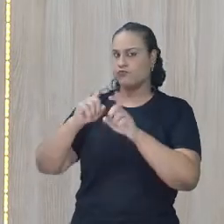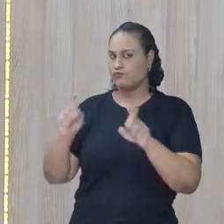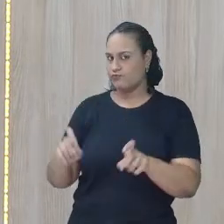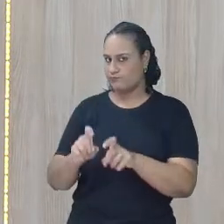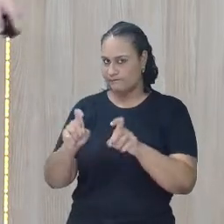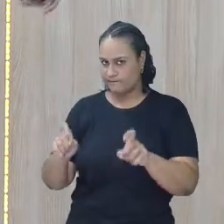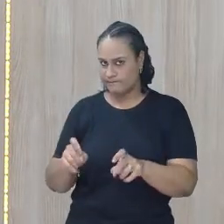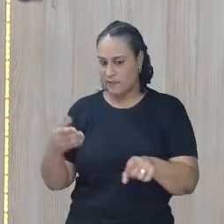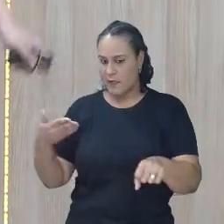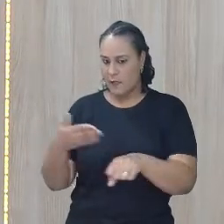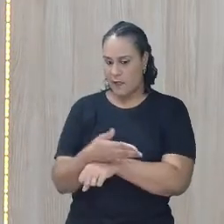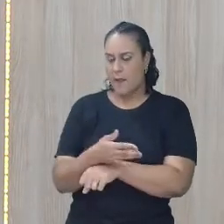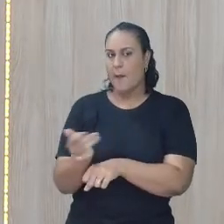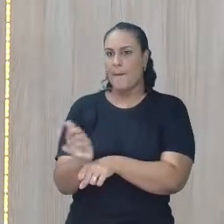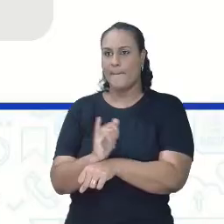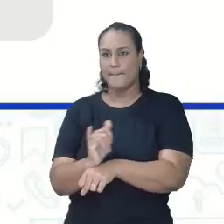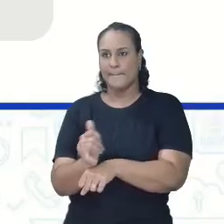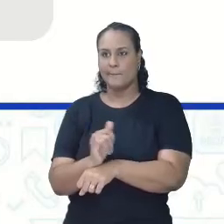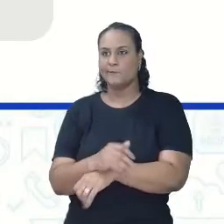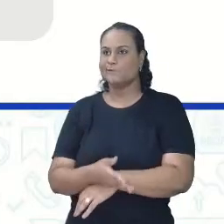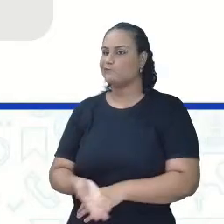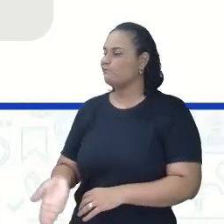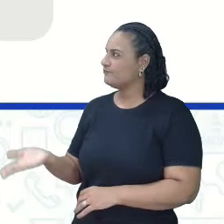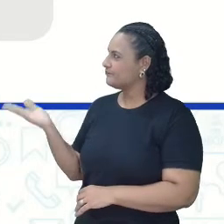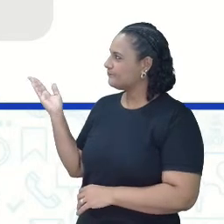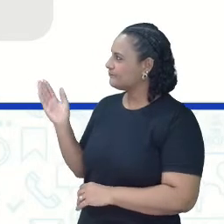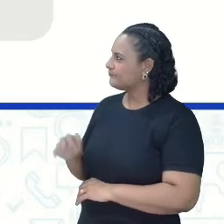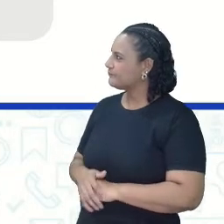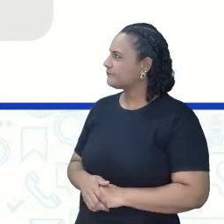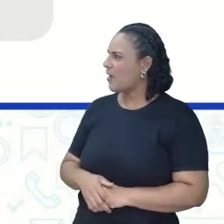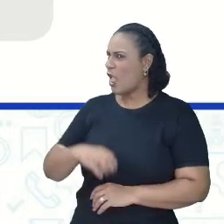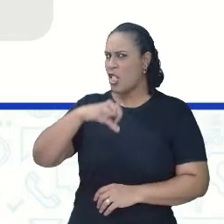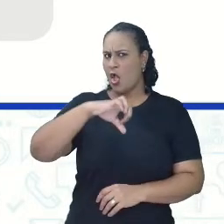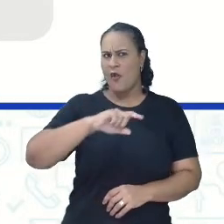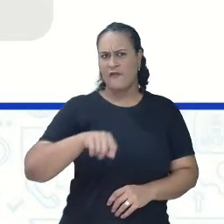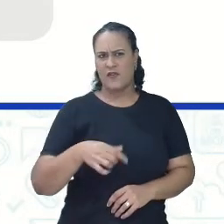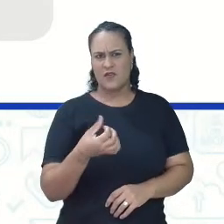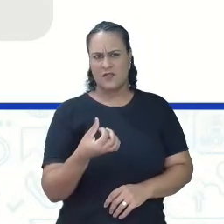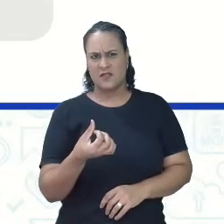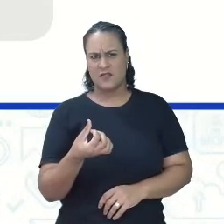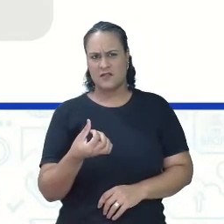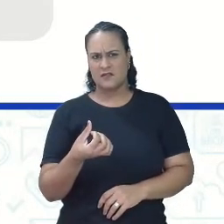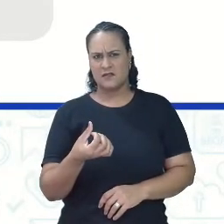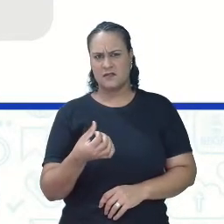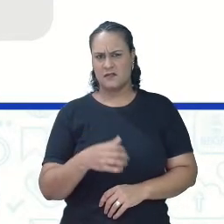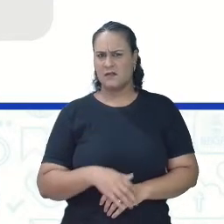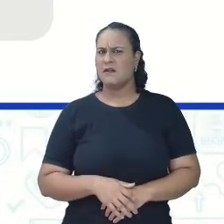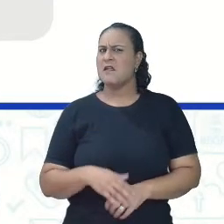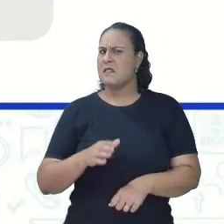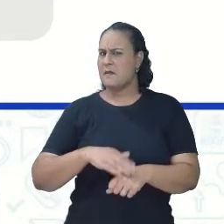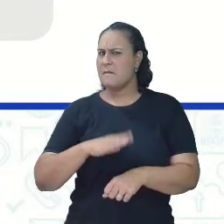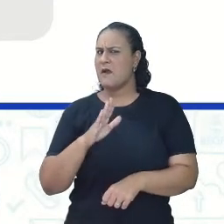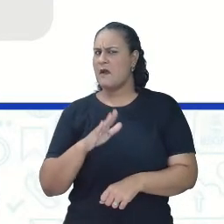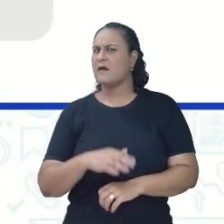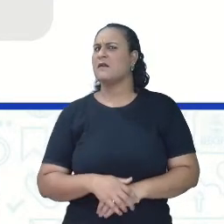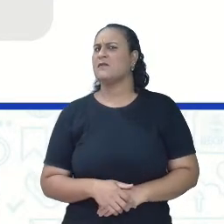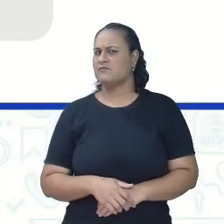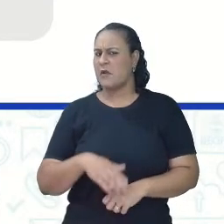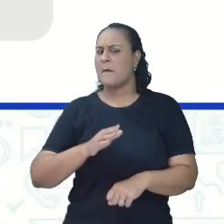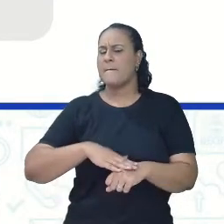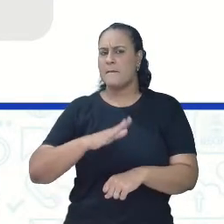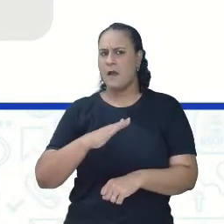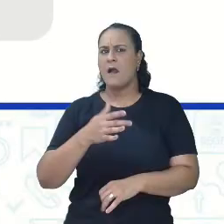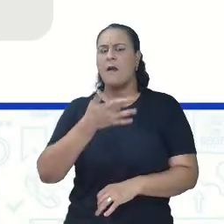bom? Então, o nosso canal está aí mostrando para você, né, 9,6, que já tem mais, né, 9,06, Pedro já tinha atualizado, tem mais